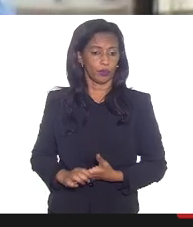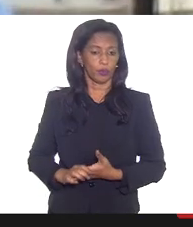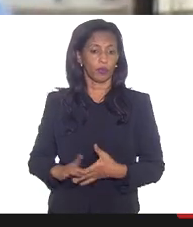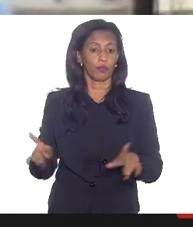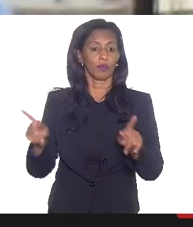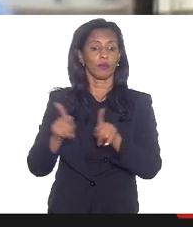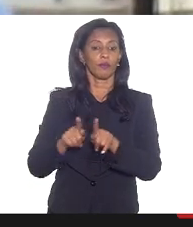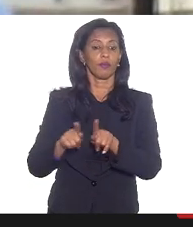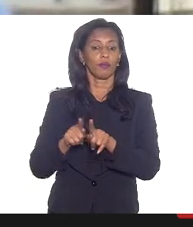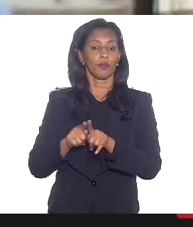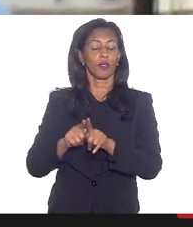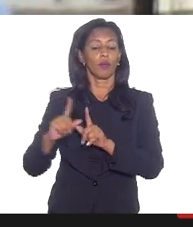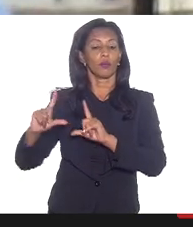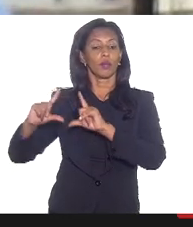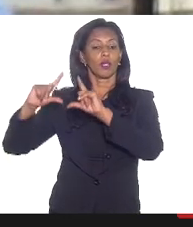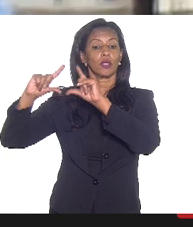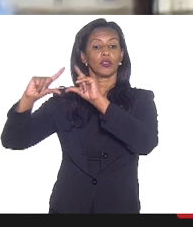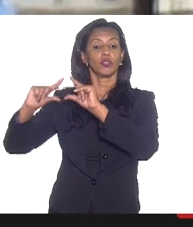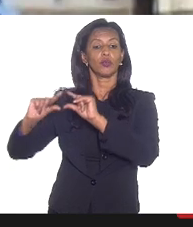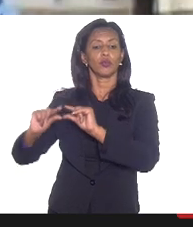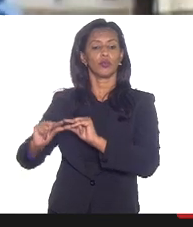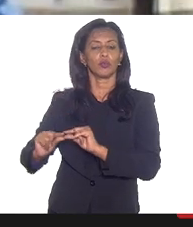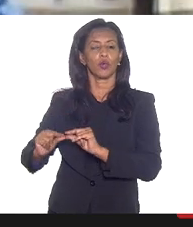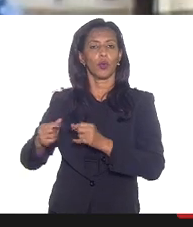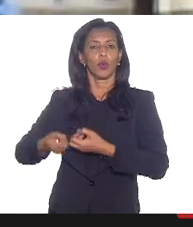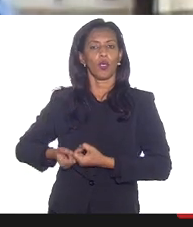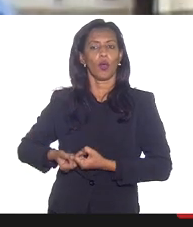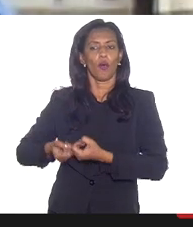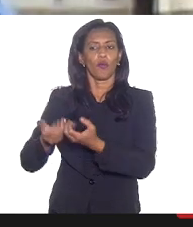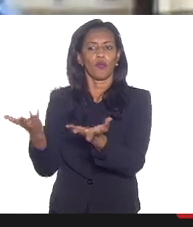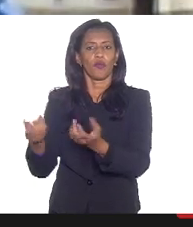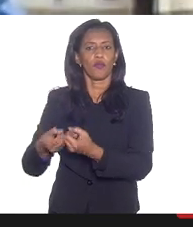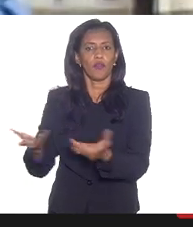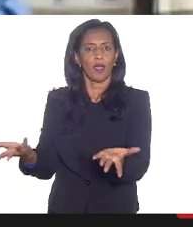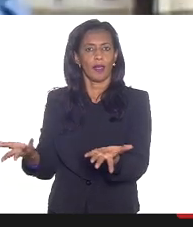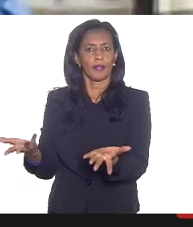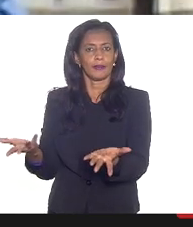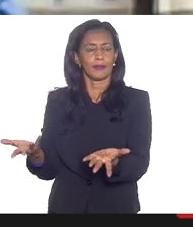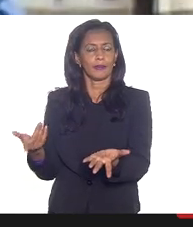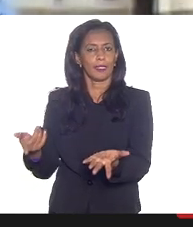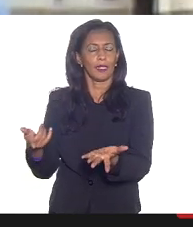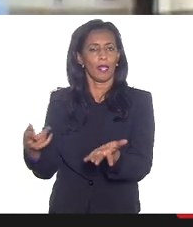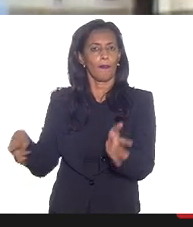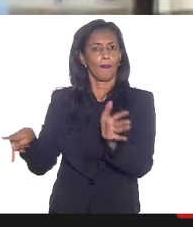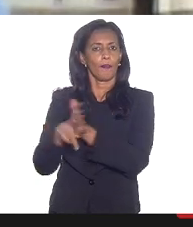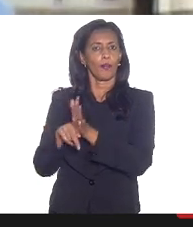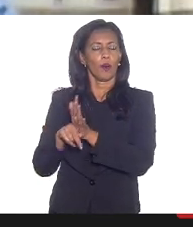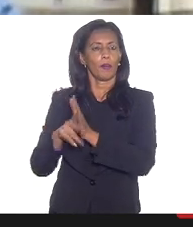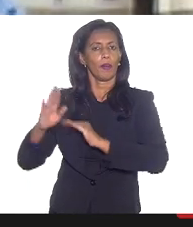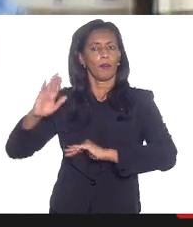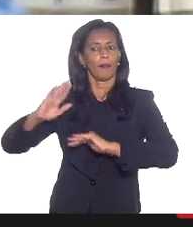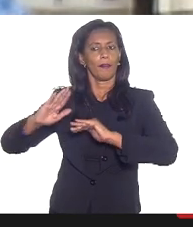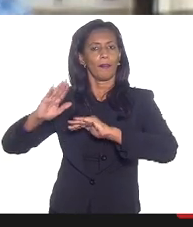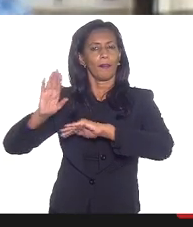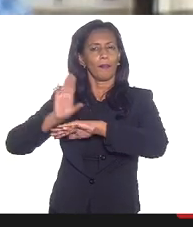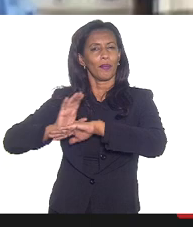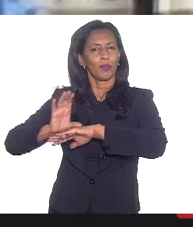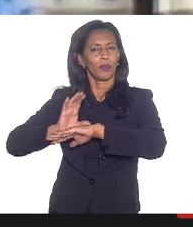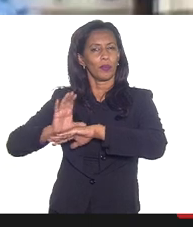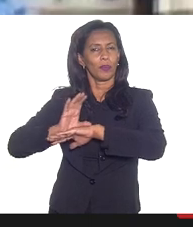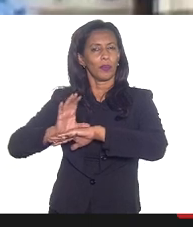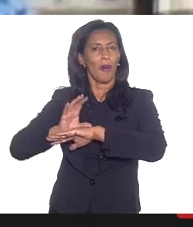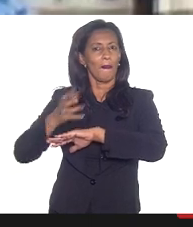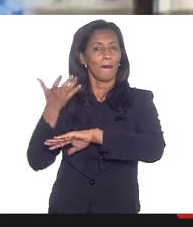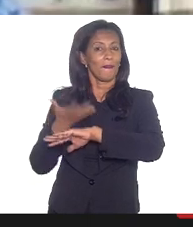efetivamente estaremos diminuindo a oferta das disciplinas de caráter científico. Do ponto de vista legal,